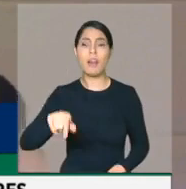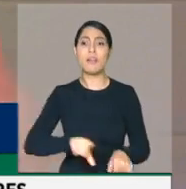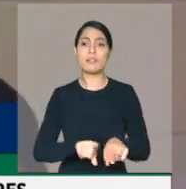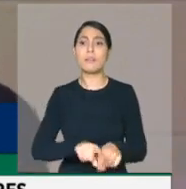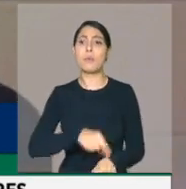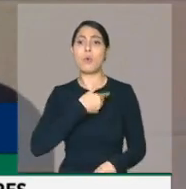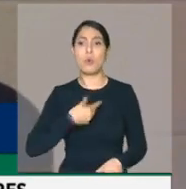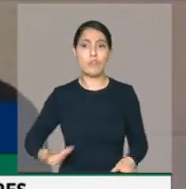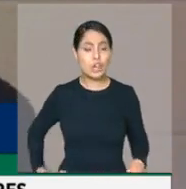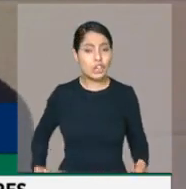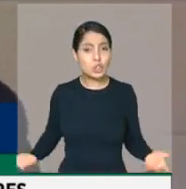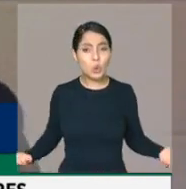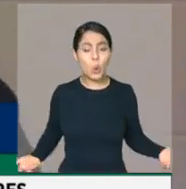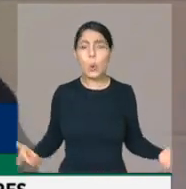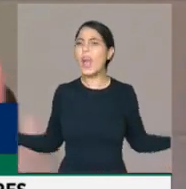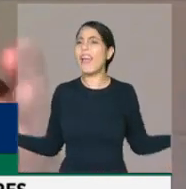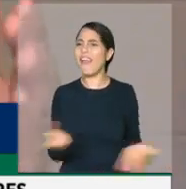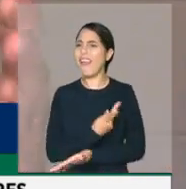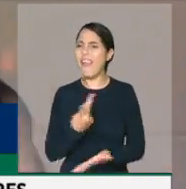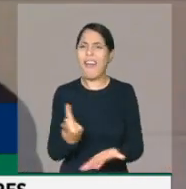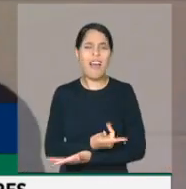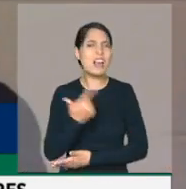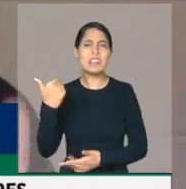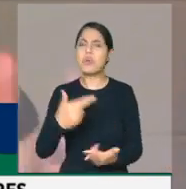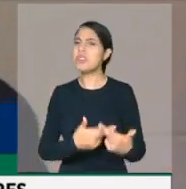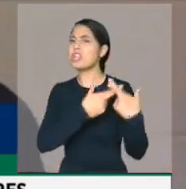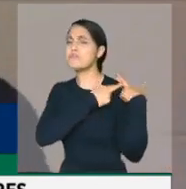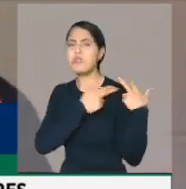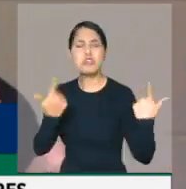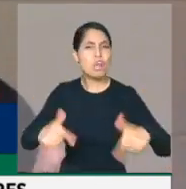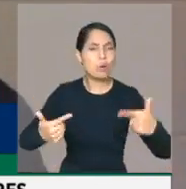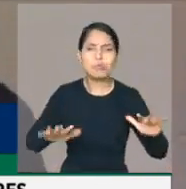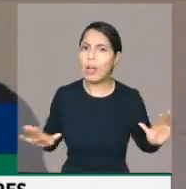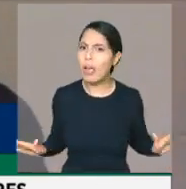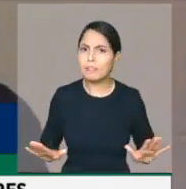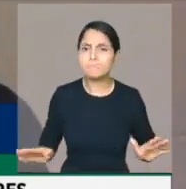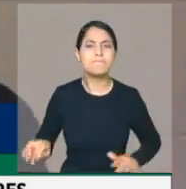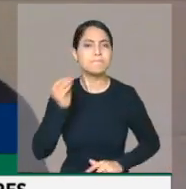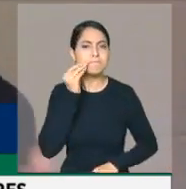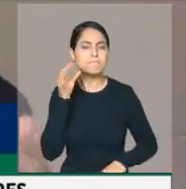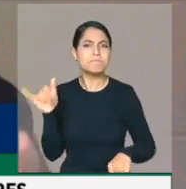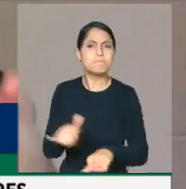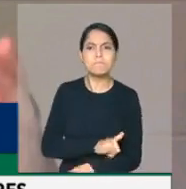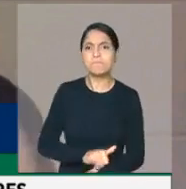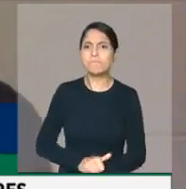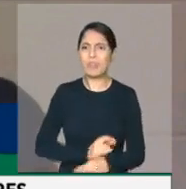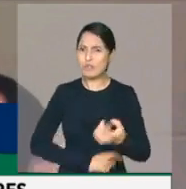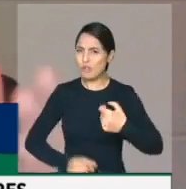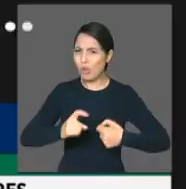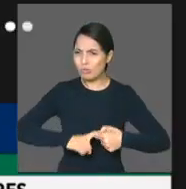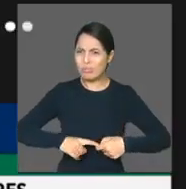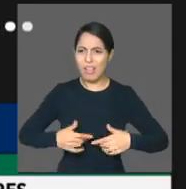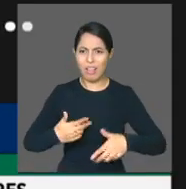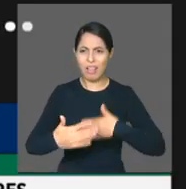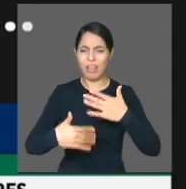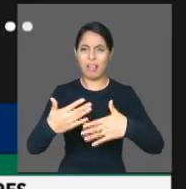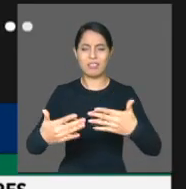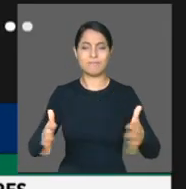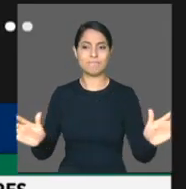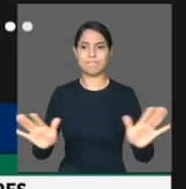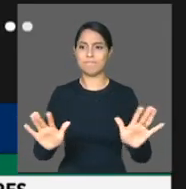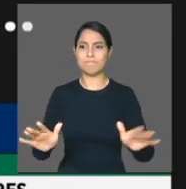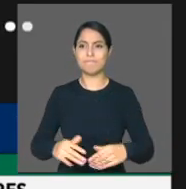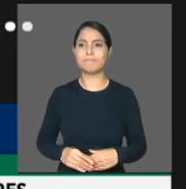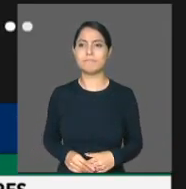estão errados, estão sendo irresponsáveis de tentar retomar as atividades, porque não há nenhum